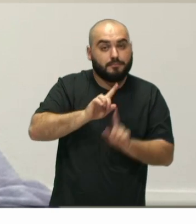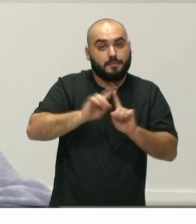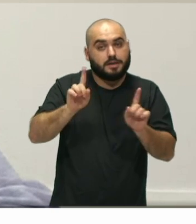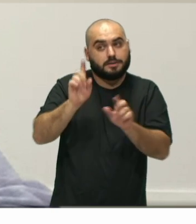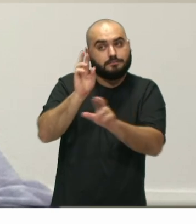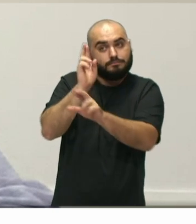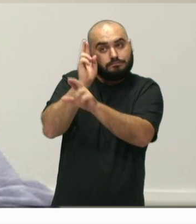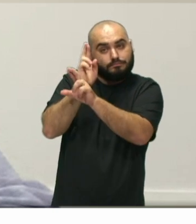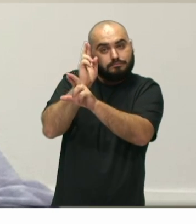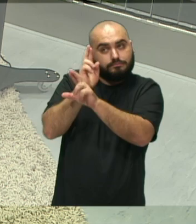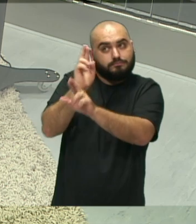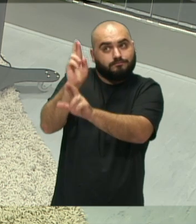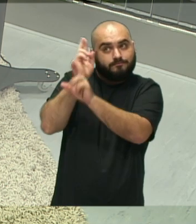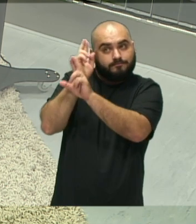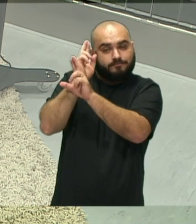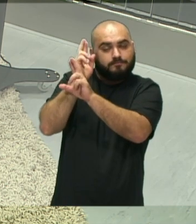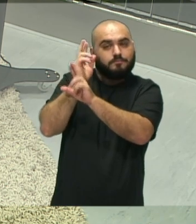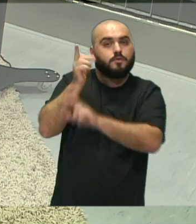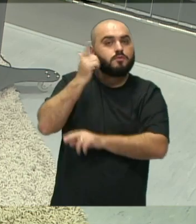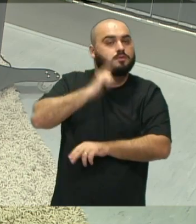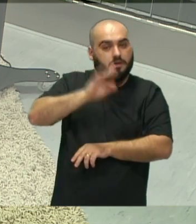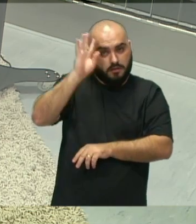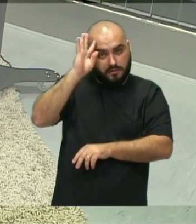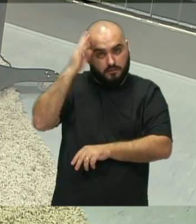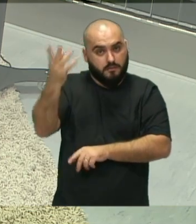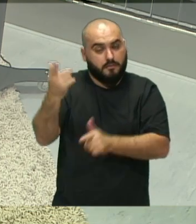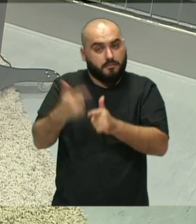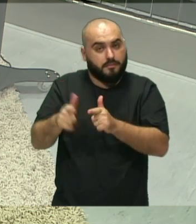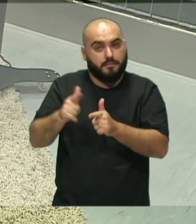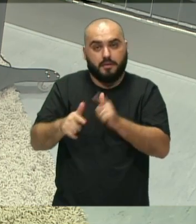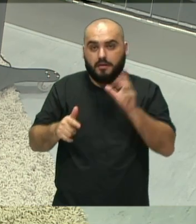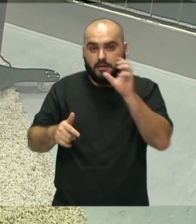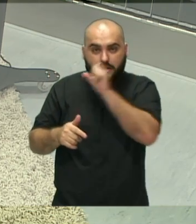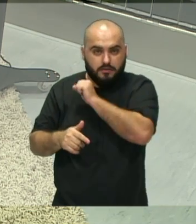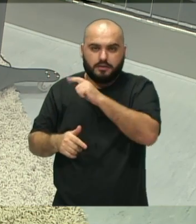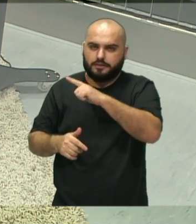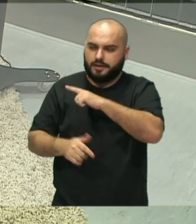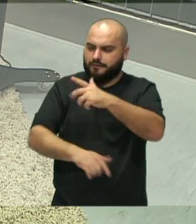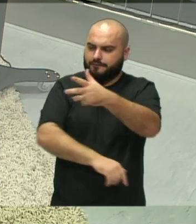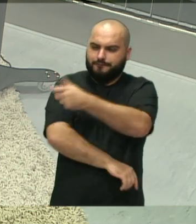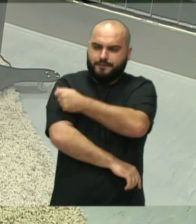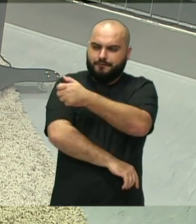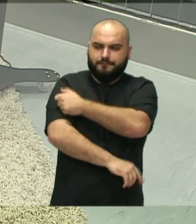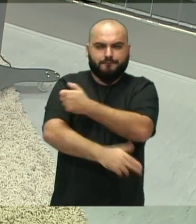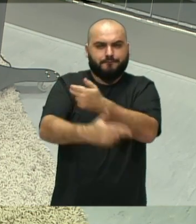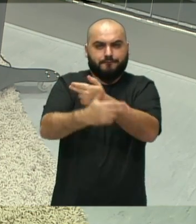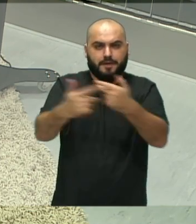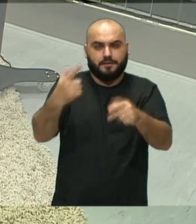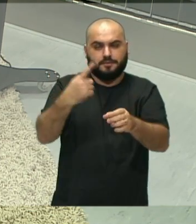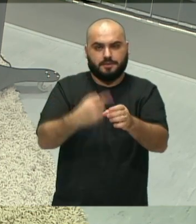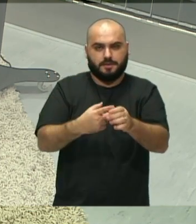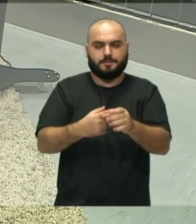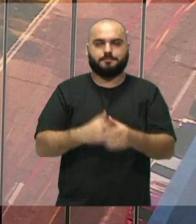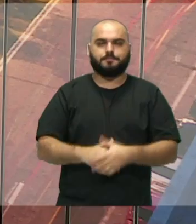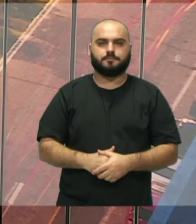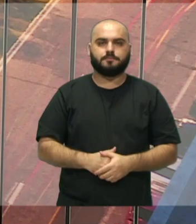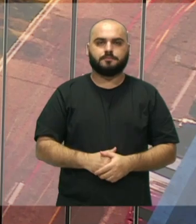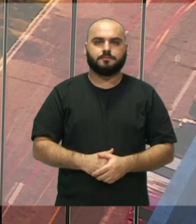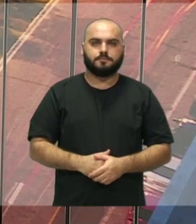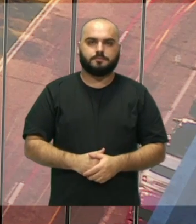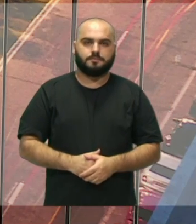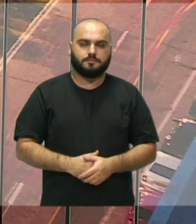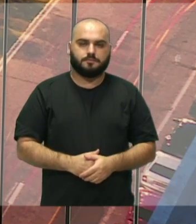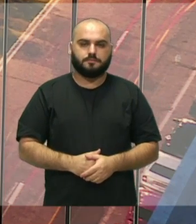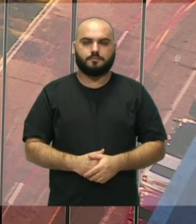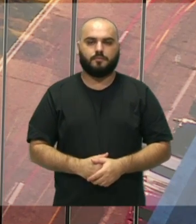que isso seja logo resolvido e que a gente tenha muita vacina aqui na nossa cidade. Vereador, o senhor tem um projeto de lei protocolado